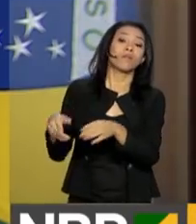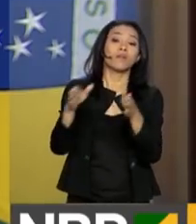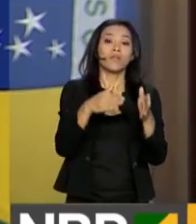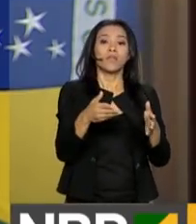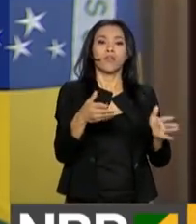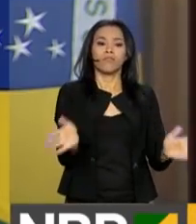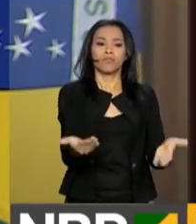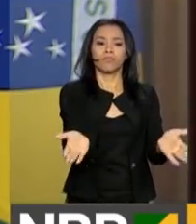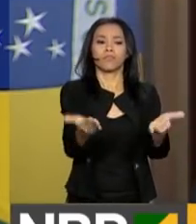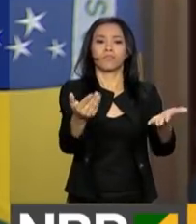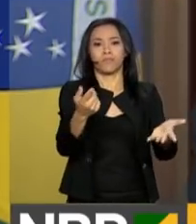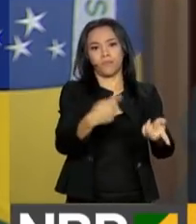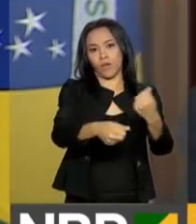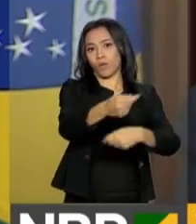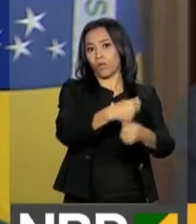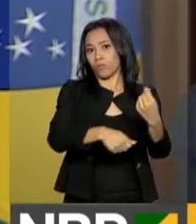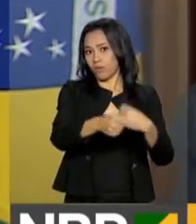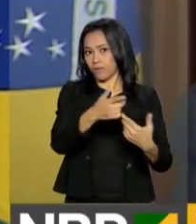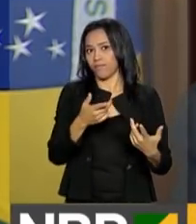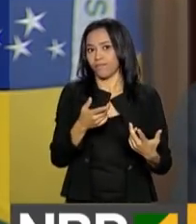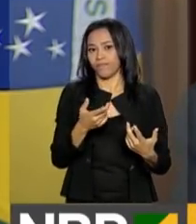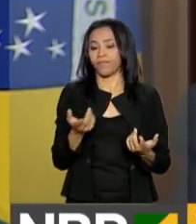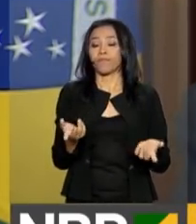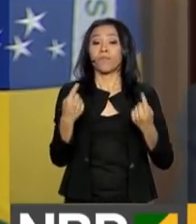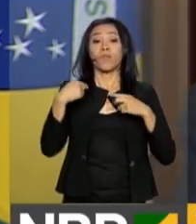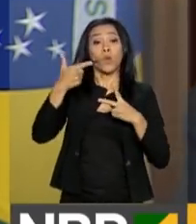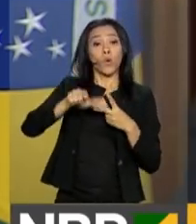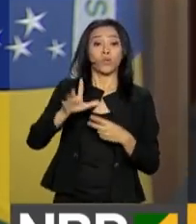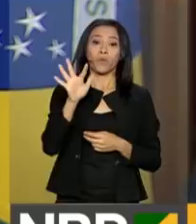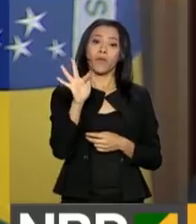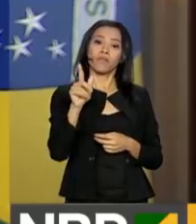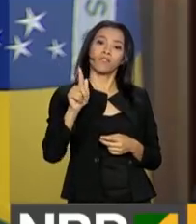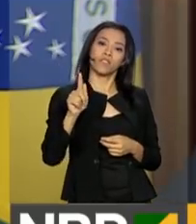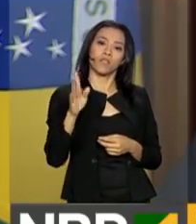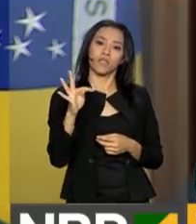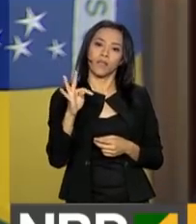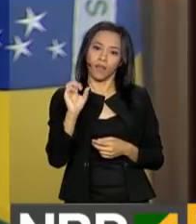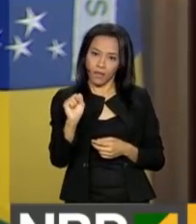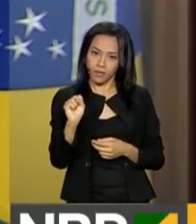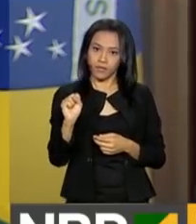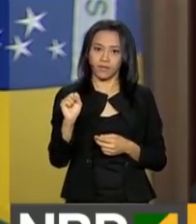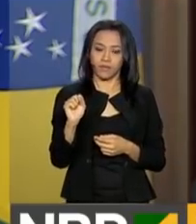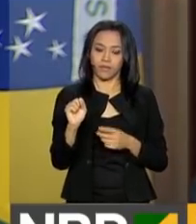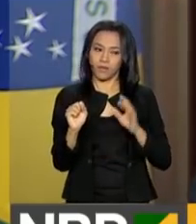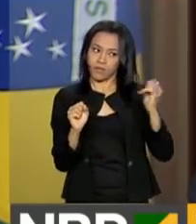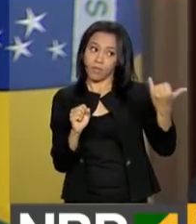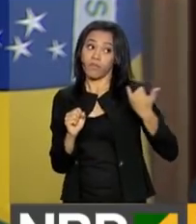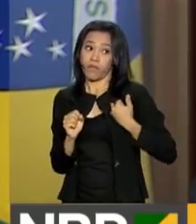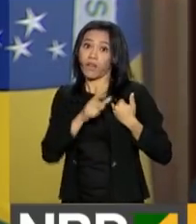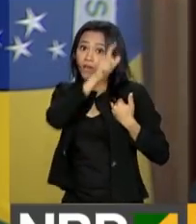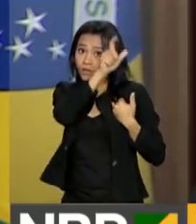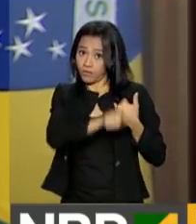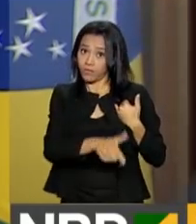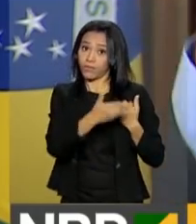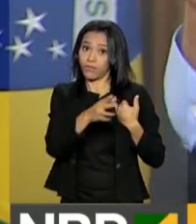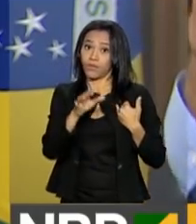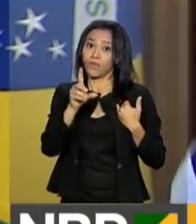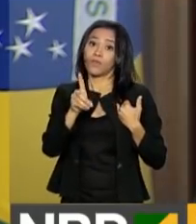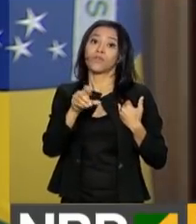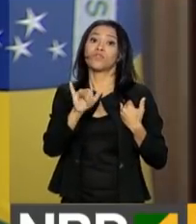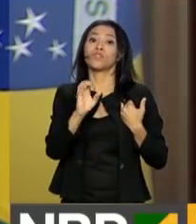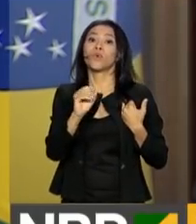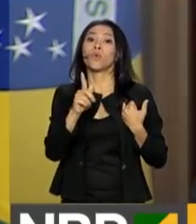economia como de resto no caso do fundo de garantia por tempo de serviço o jogo até terem falado muito sobre isso ovar